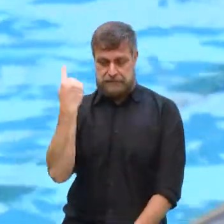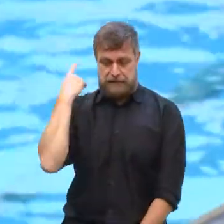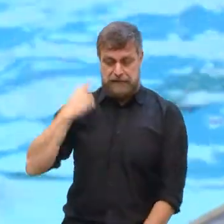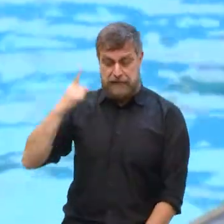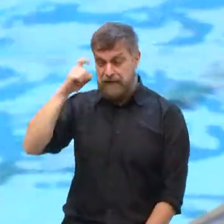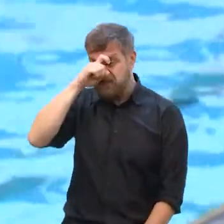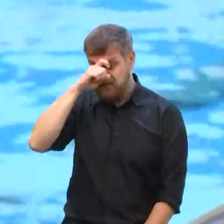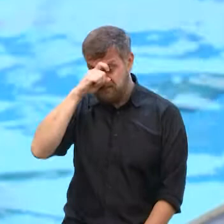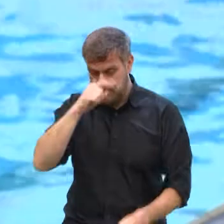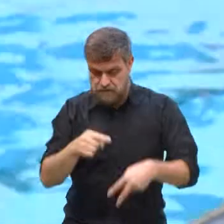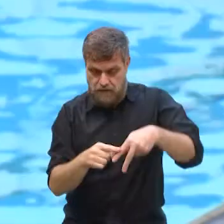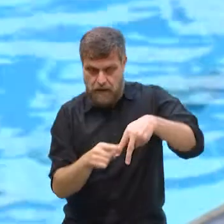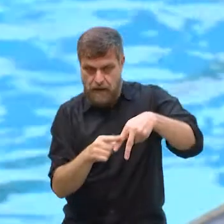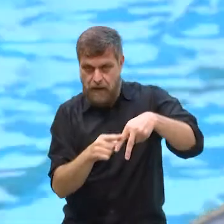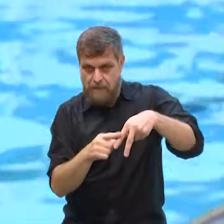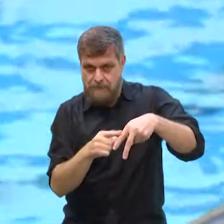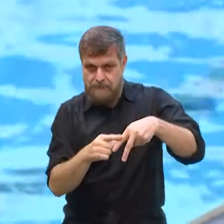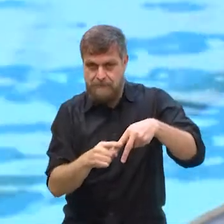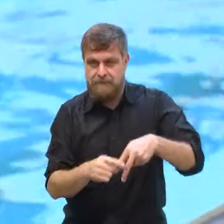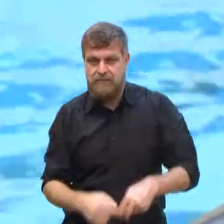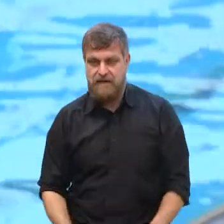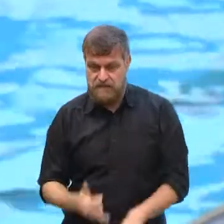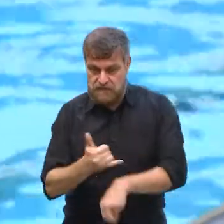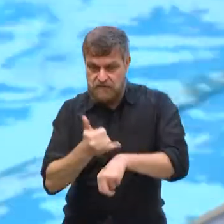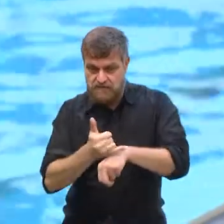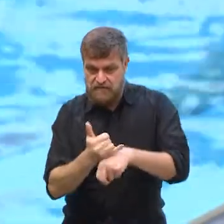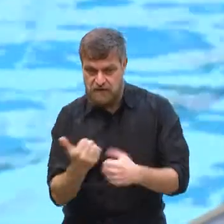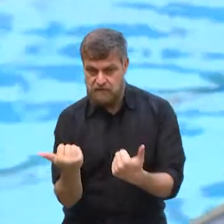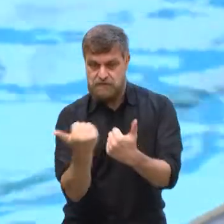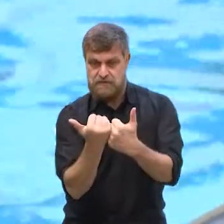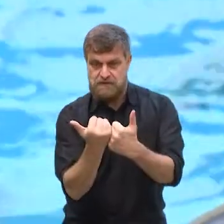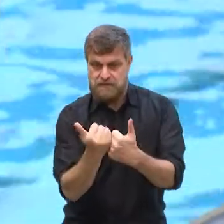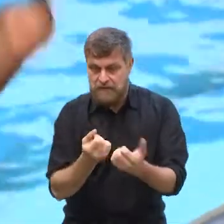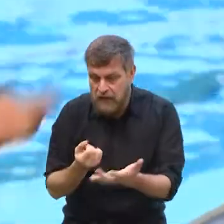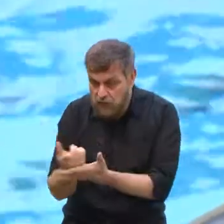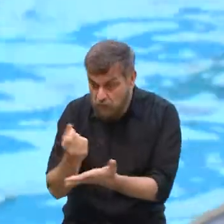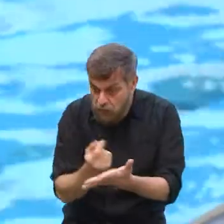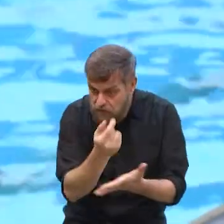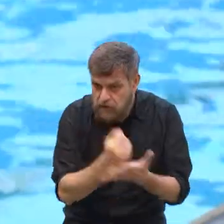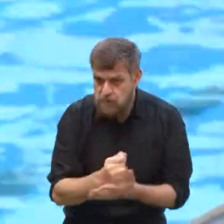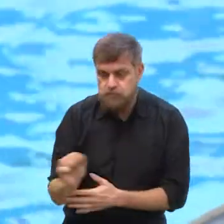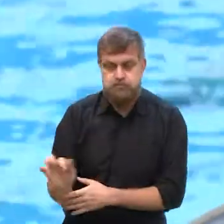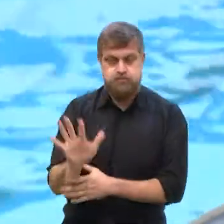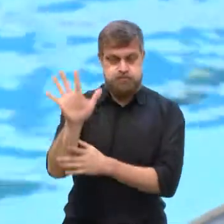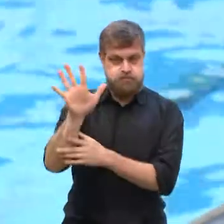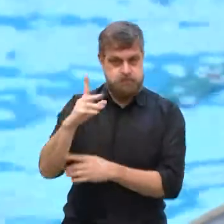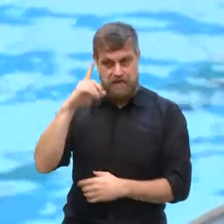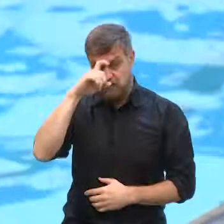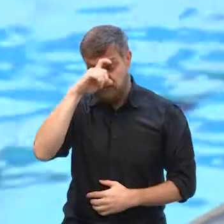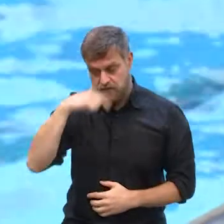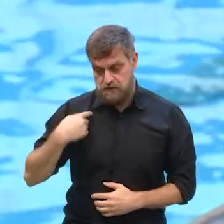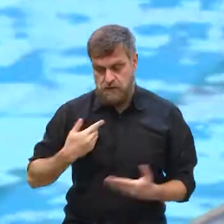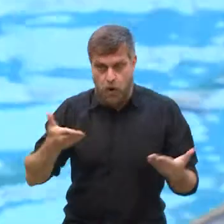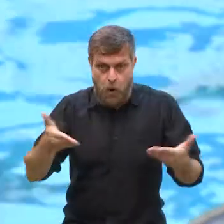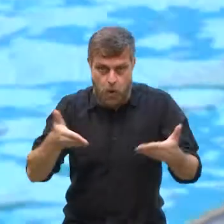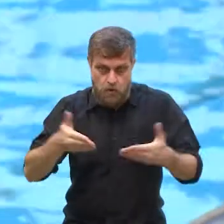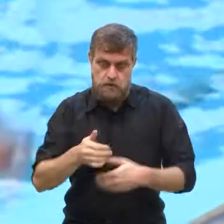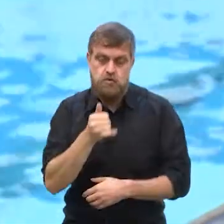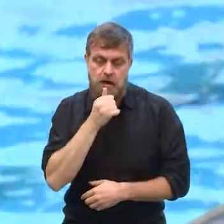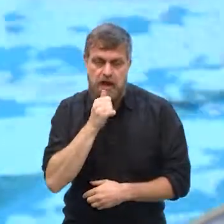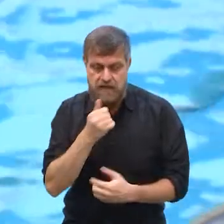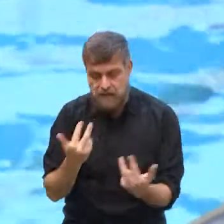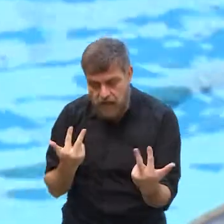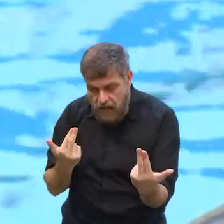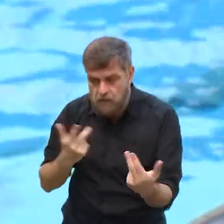estar comprando uma prótese. Tá. E que muitas pessoas, eu sei que enfrentam isso ainda, né? Que se a gente pensar, é algo que realmente